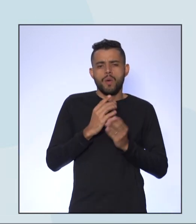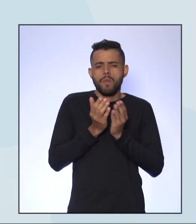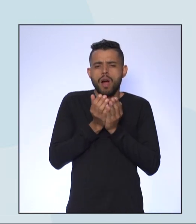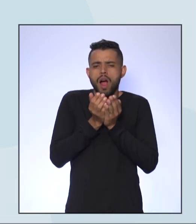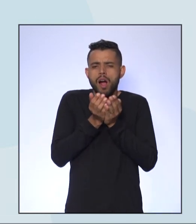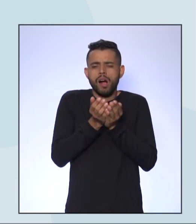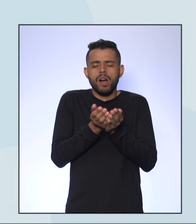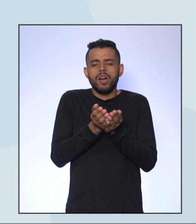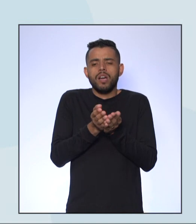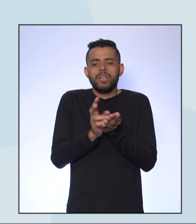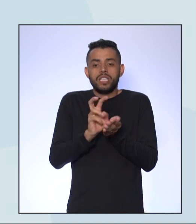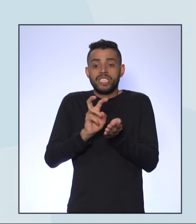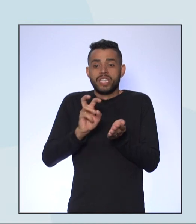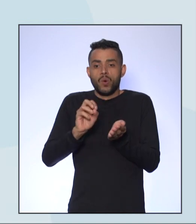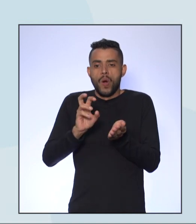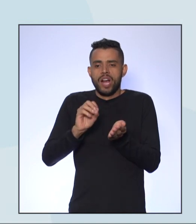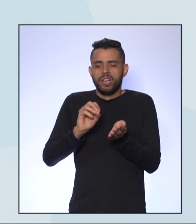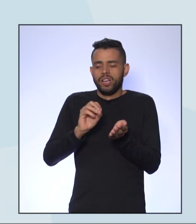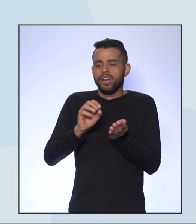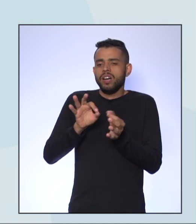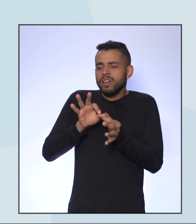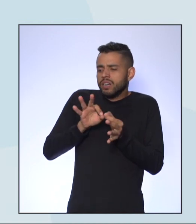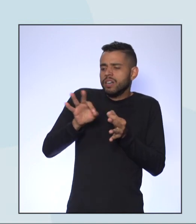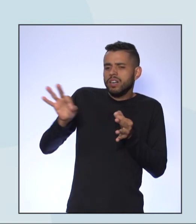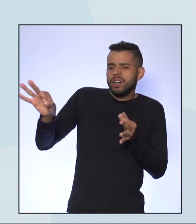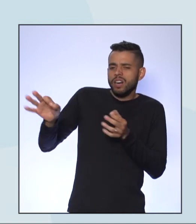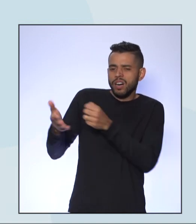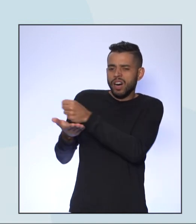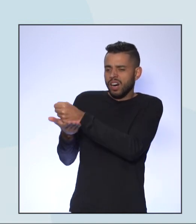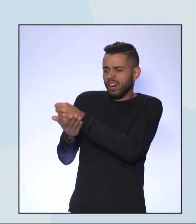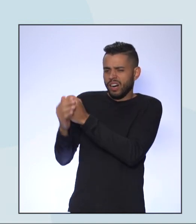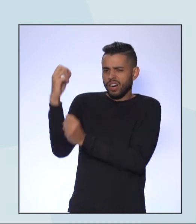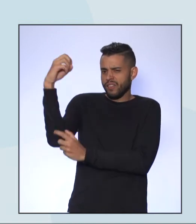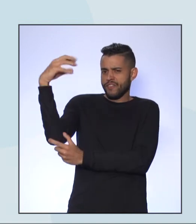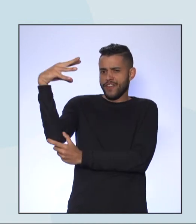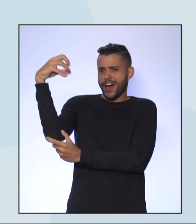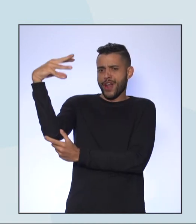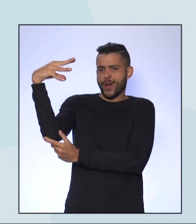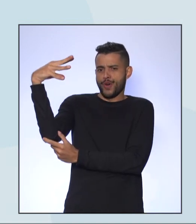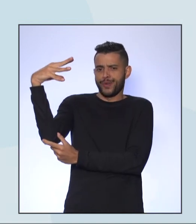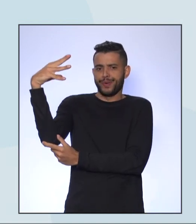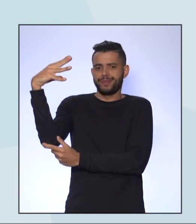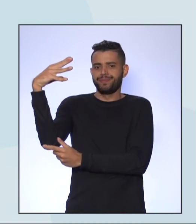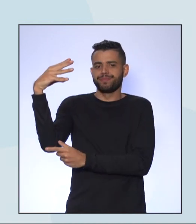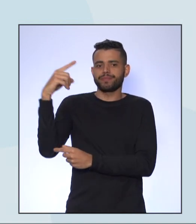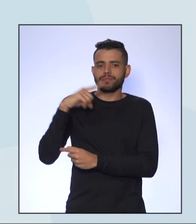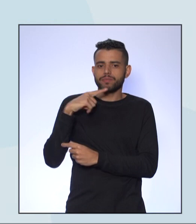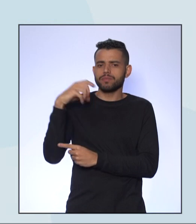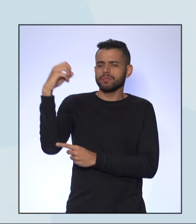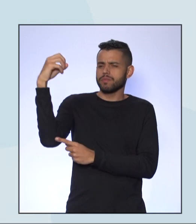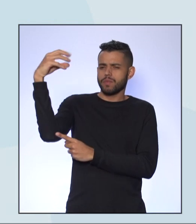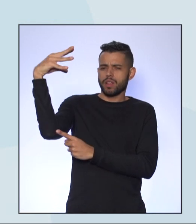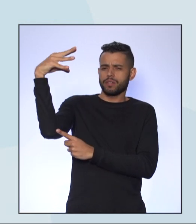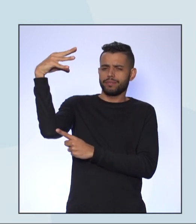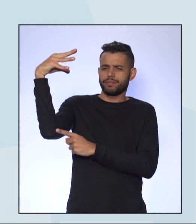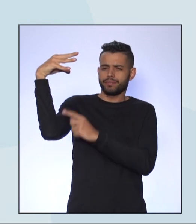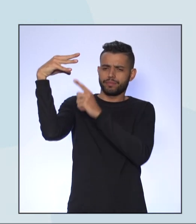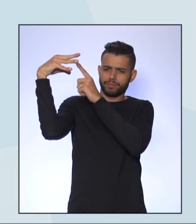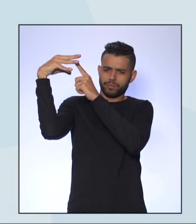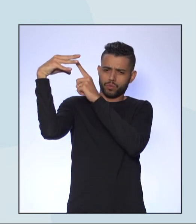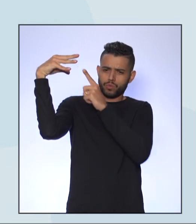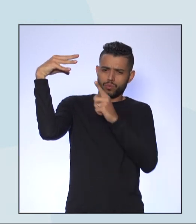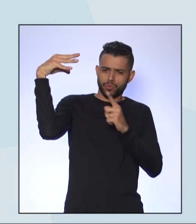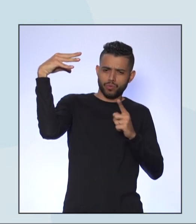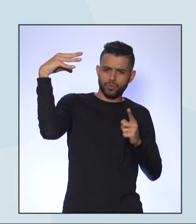da base do farol. E um observador avista a ponta do farol a partir de um ângulo de